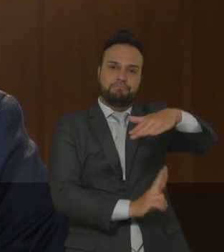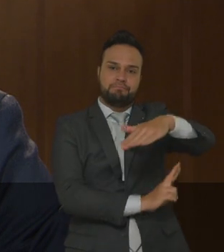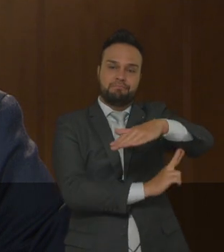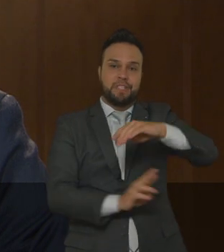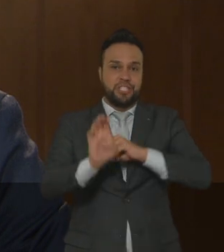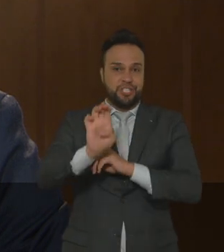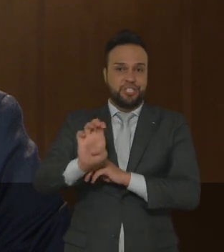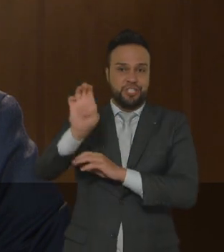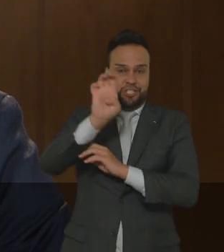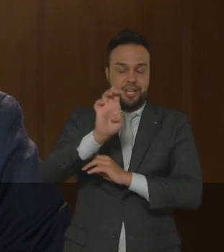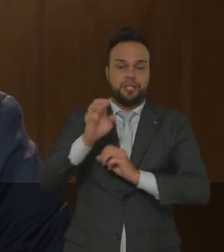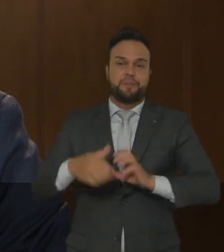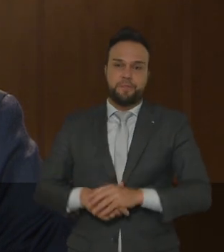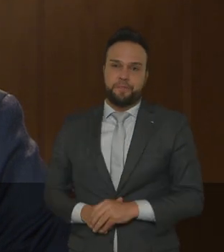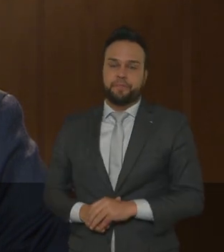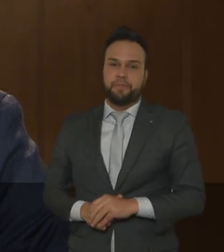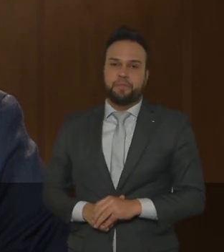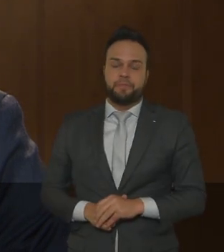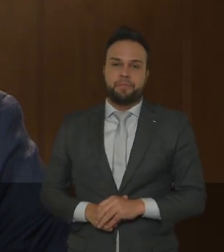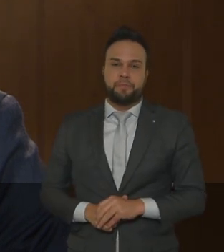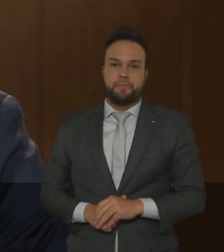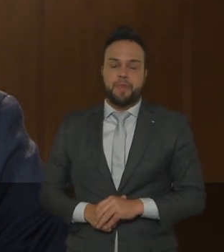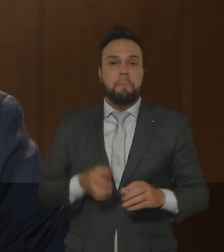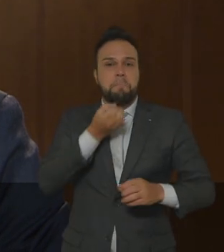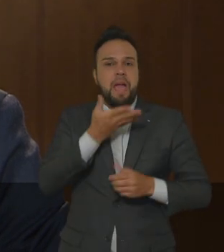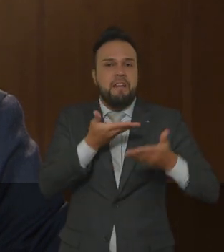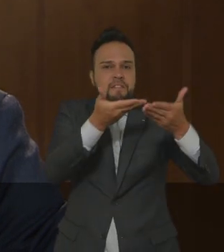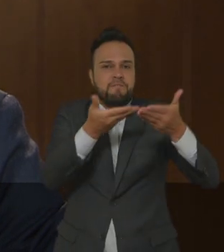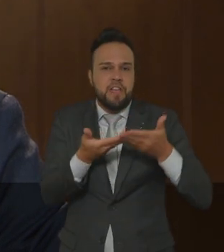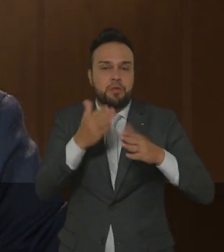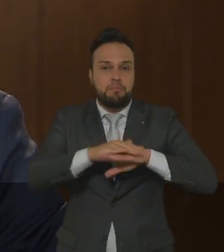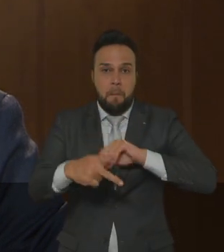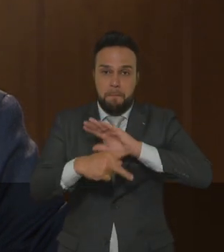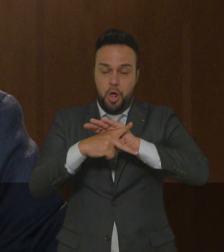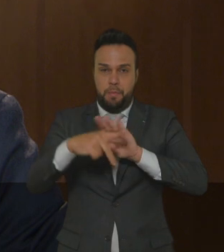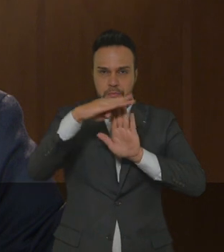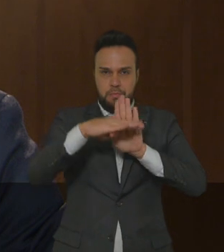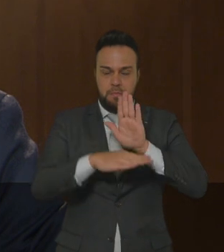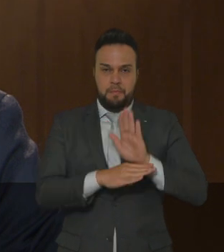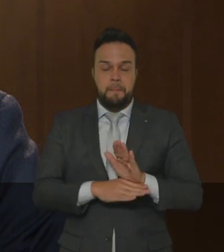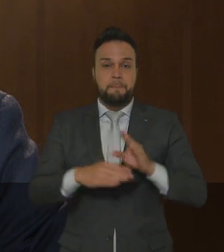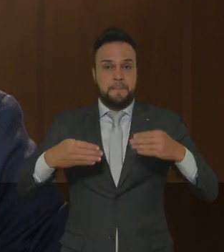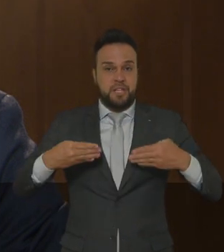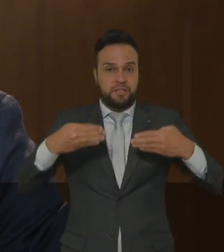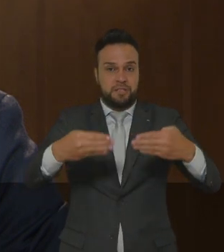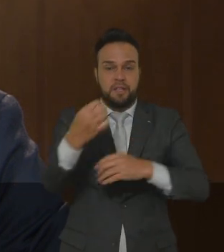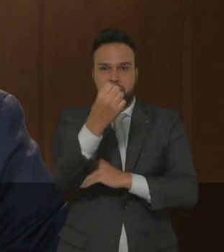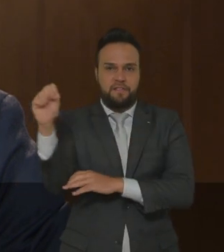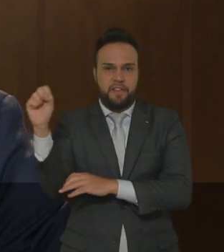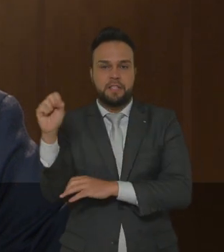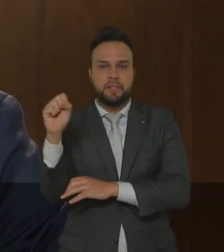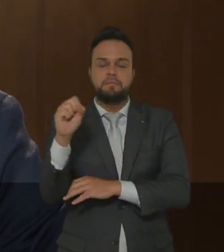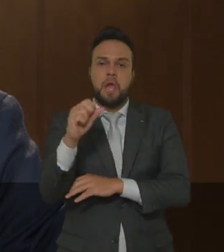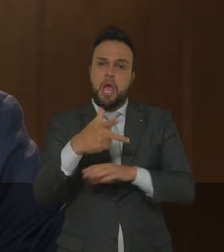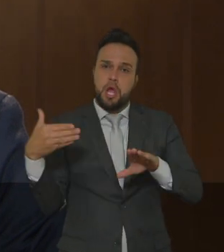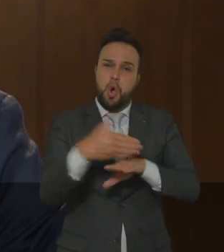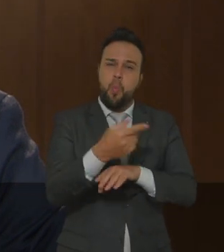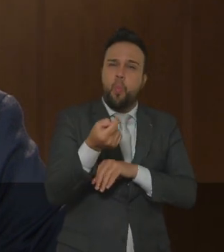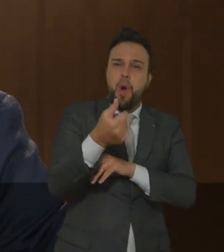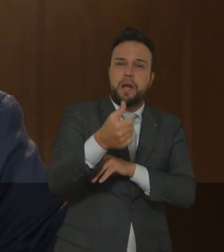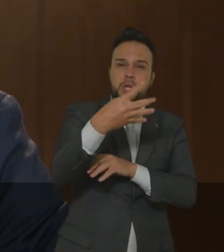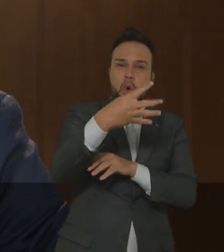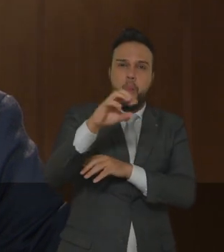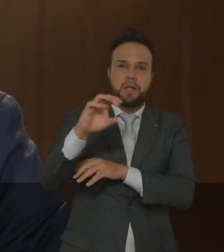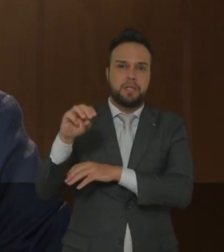da Fronteira no estado de Roraima a operação acolhida encabeçada pelo Ministério da Defesa recebeu